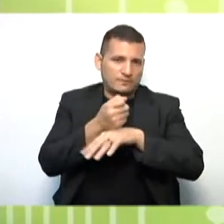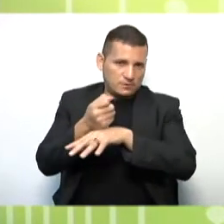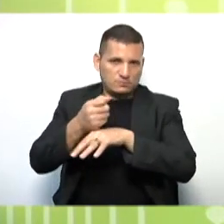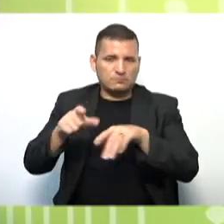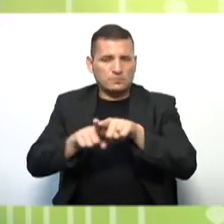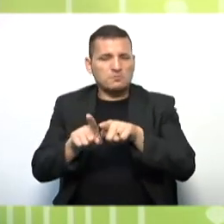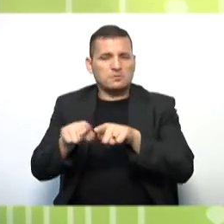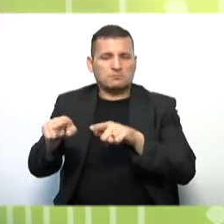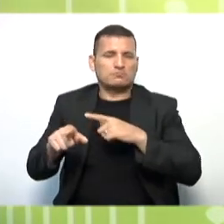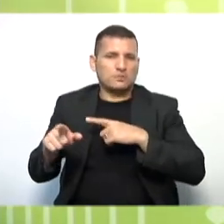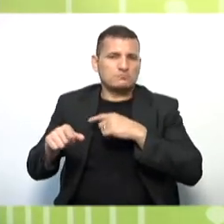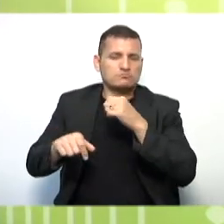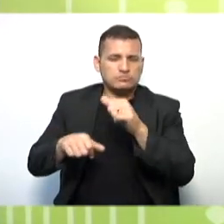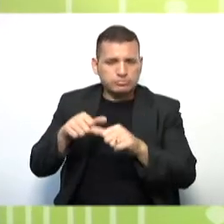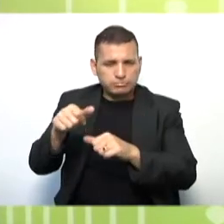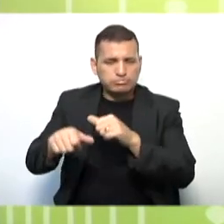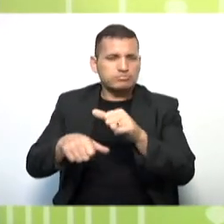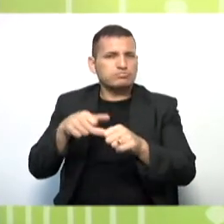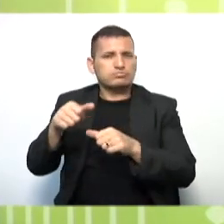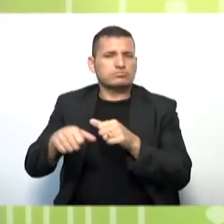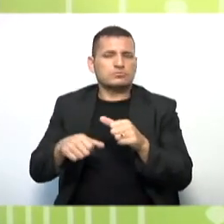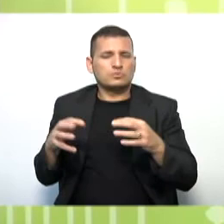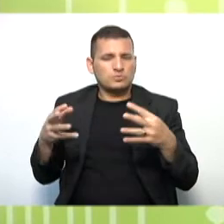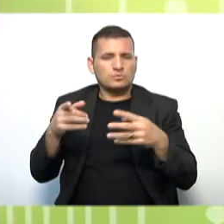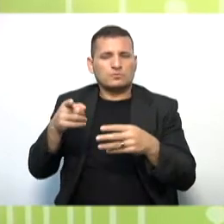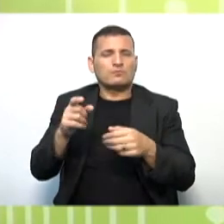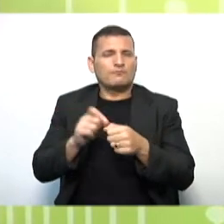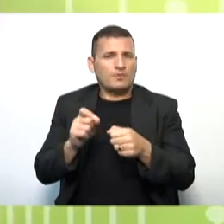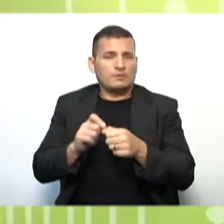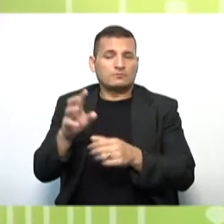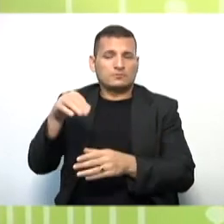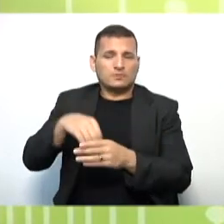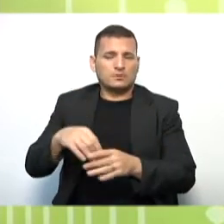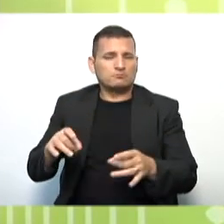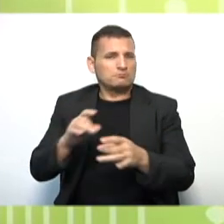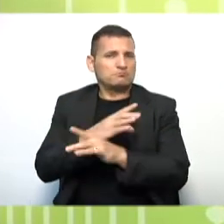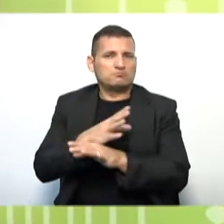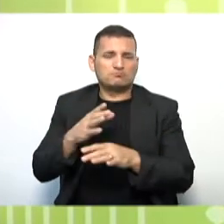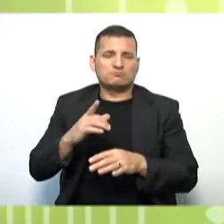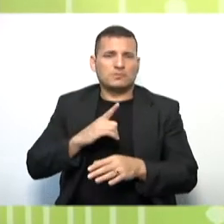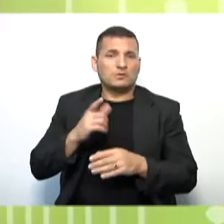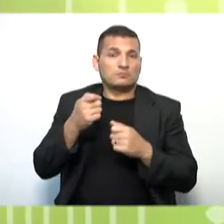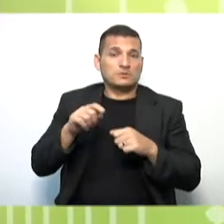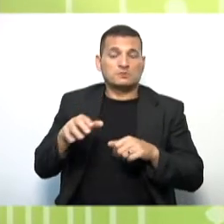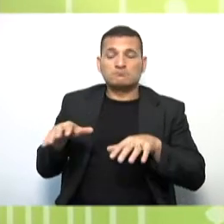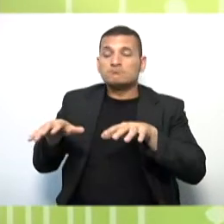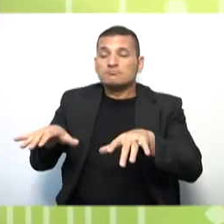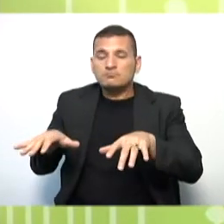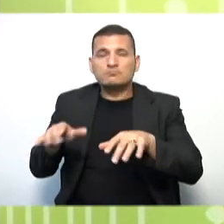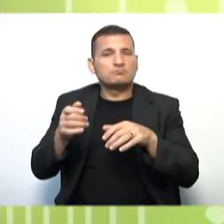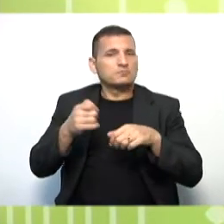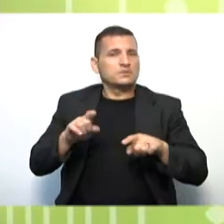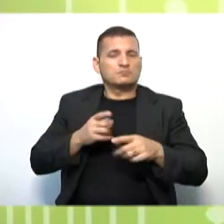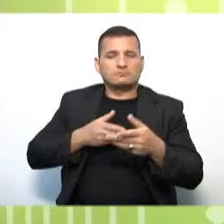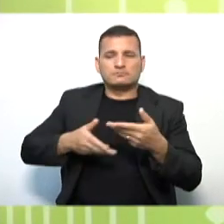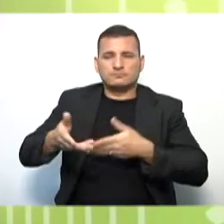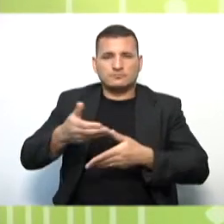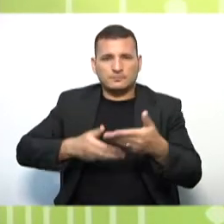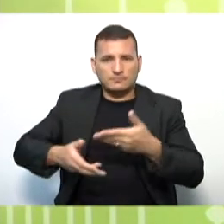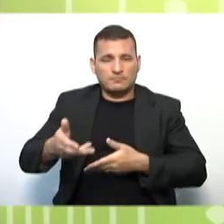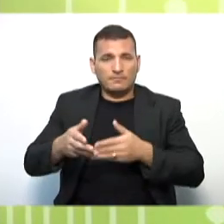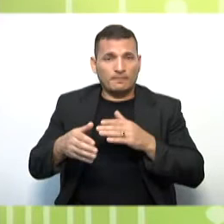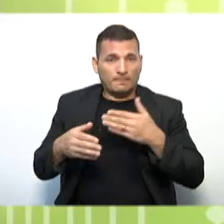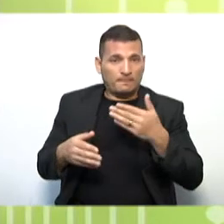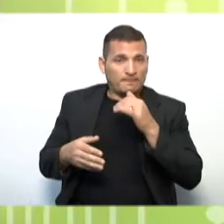verificação, né? Então tudo isso ele faz de forma programada, sem necessariamente a gente estar interagindo. Então quando nós